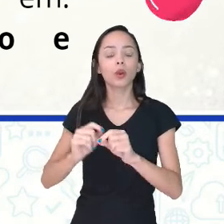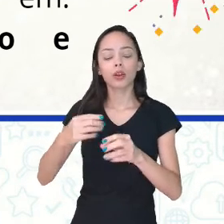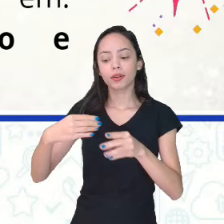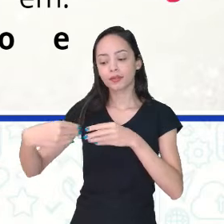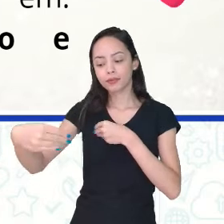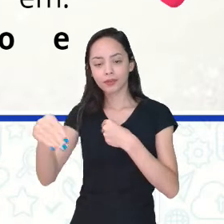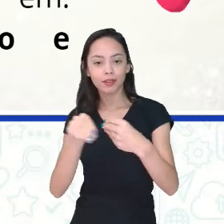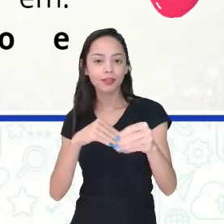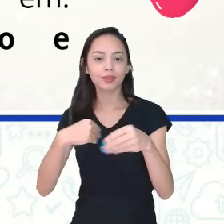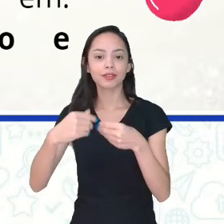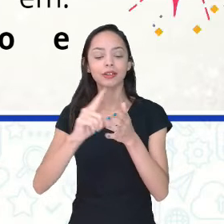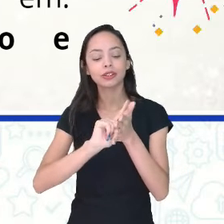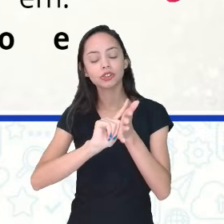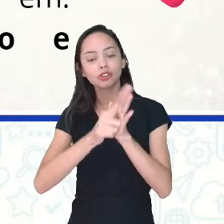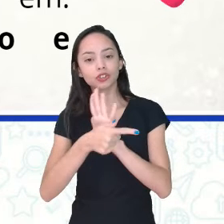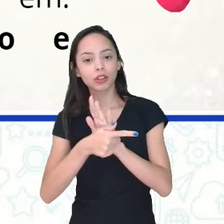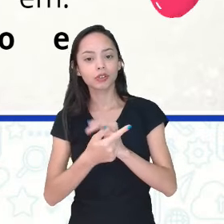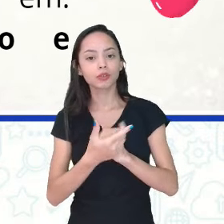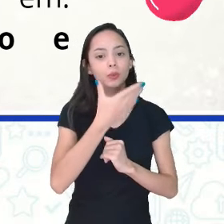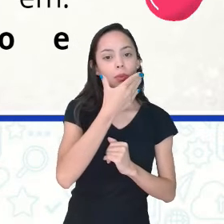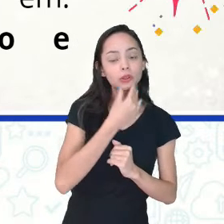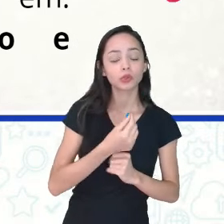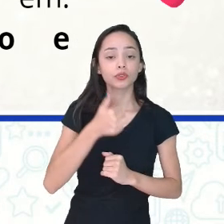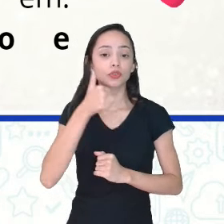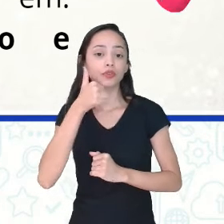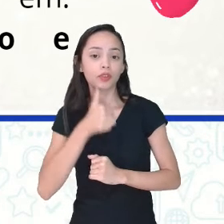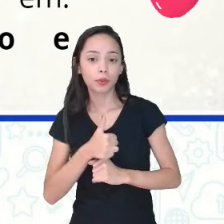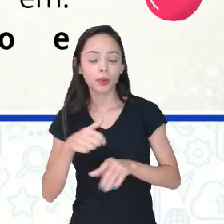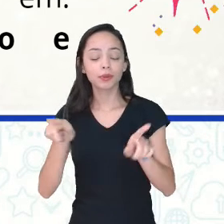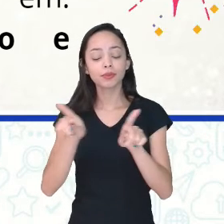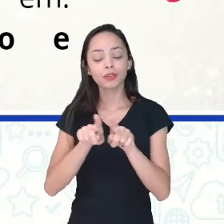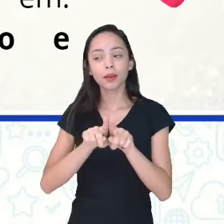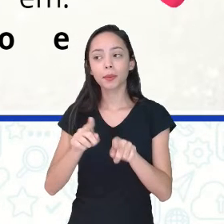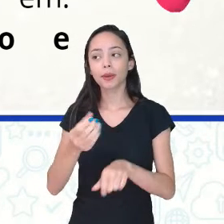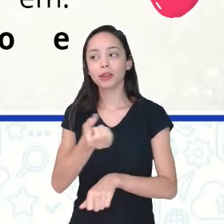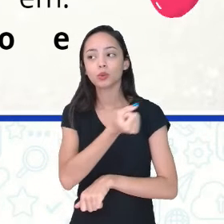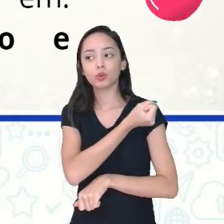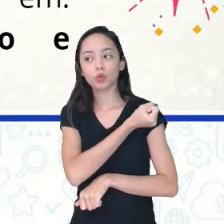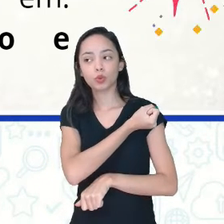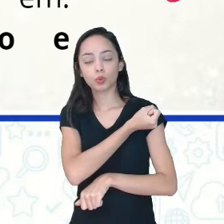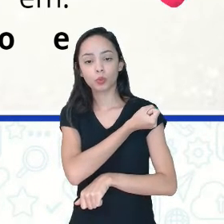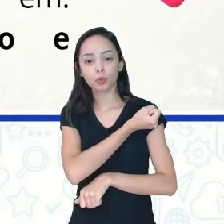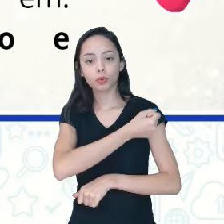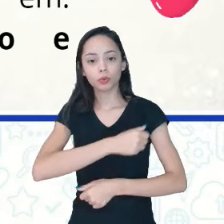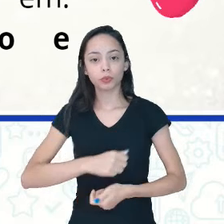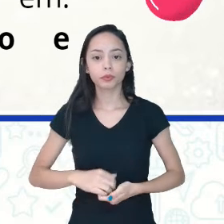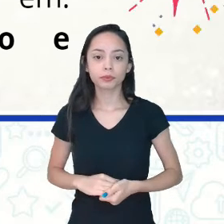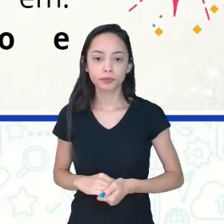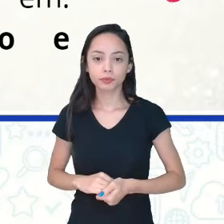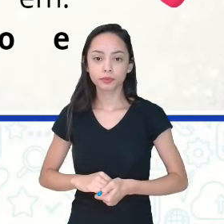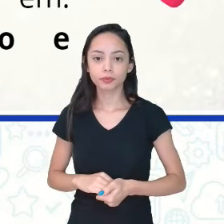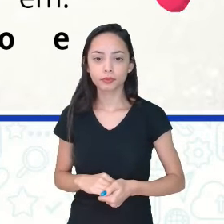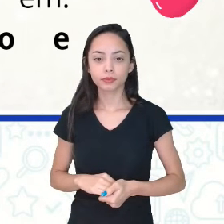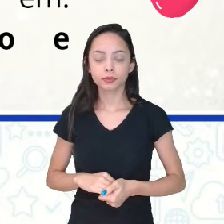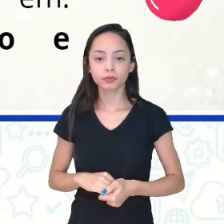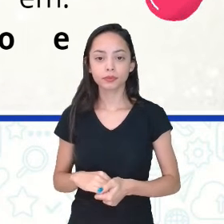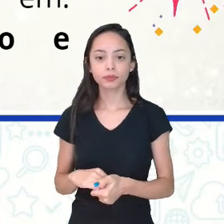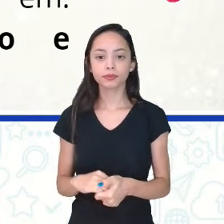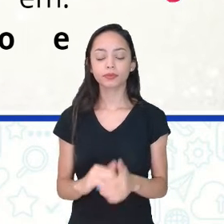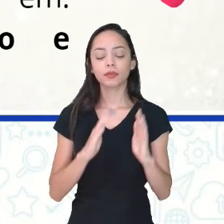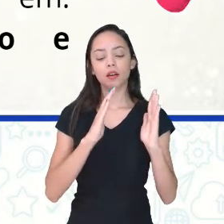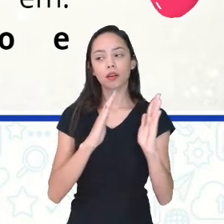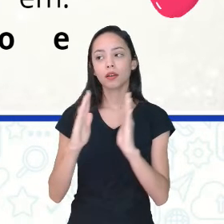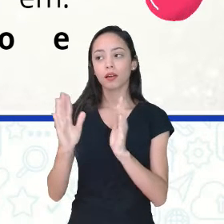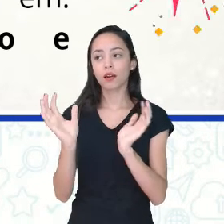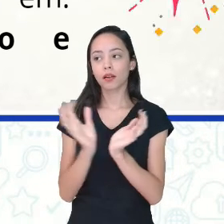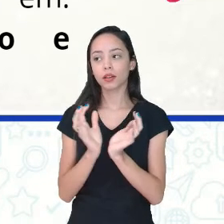em gênero masculino e feminino e em número singular e plural. A classificação dessas